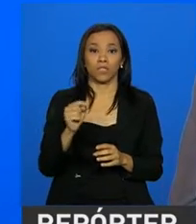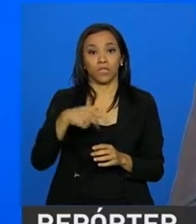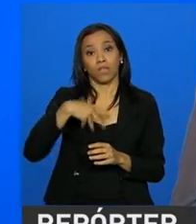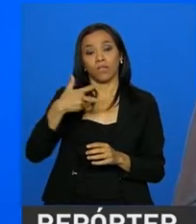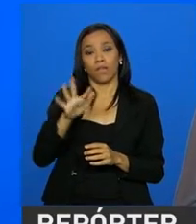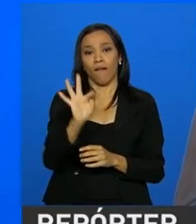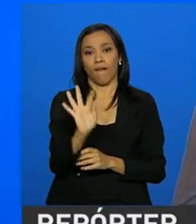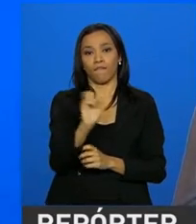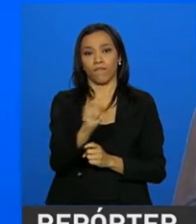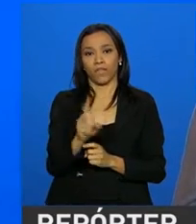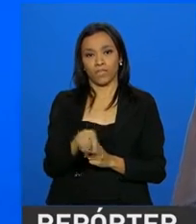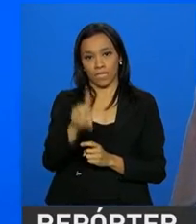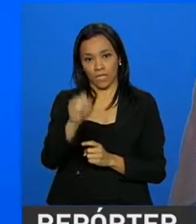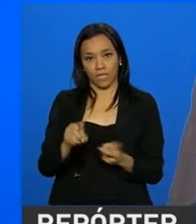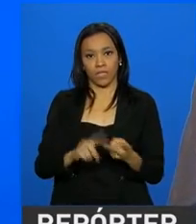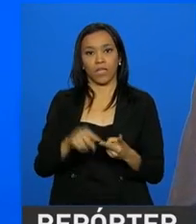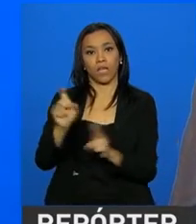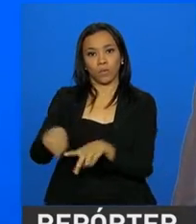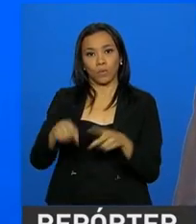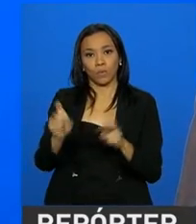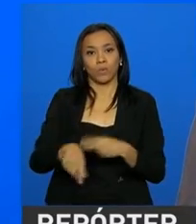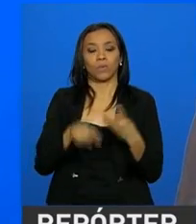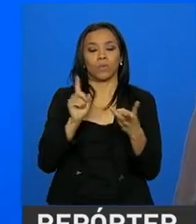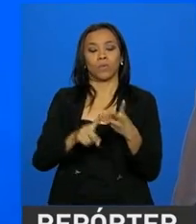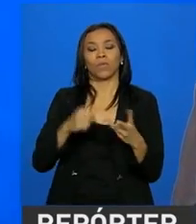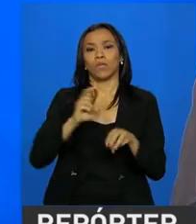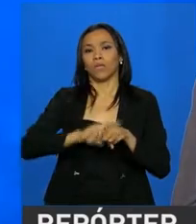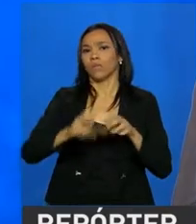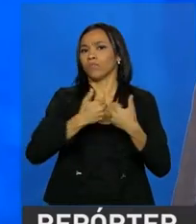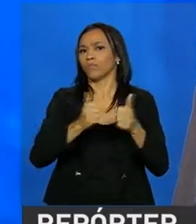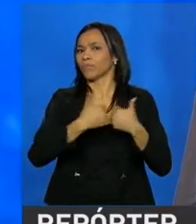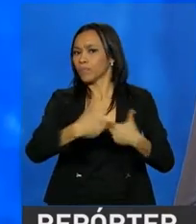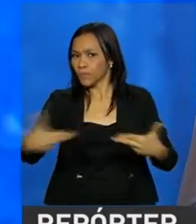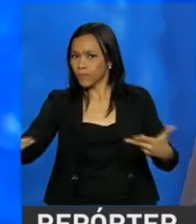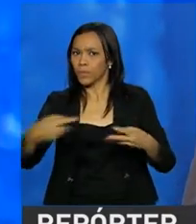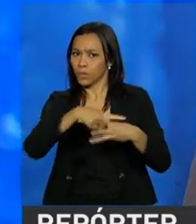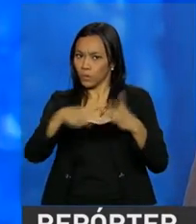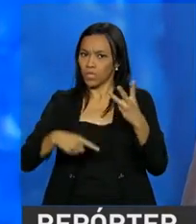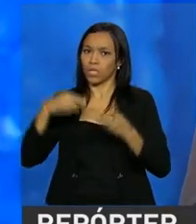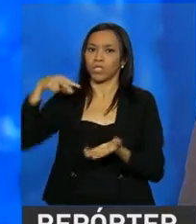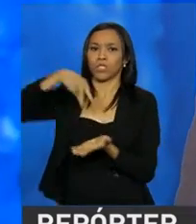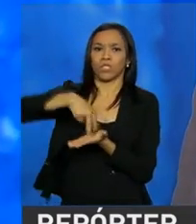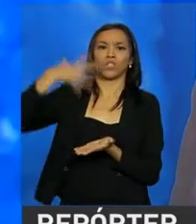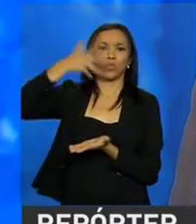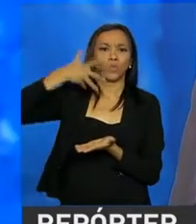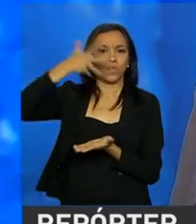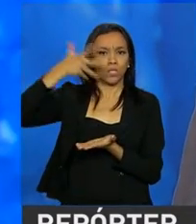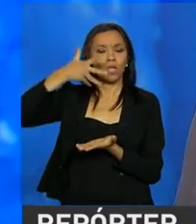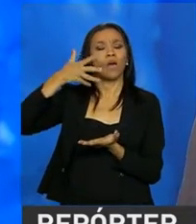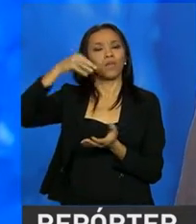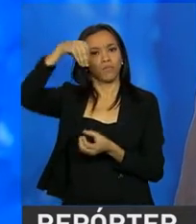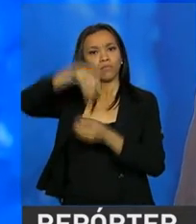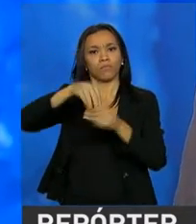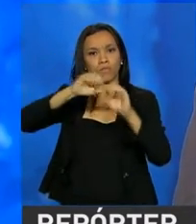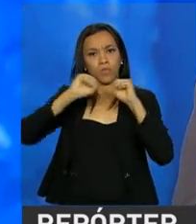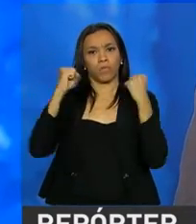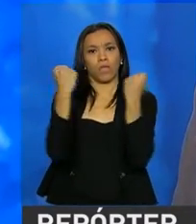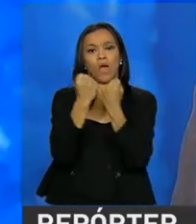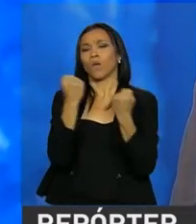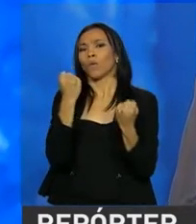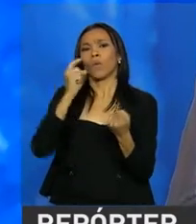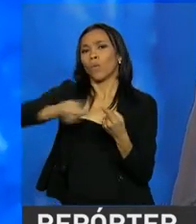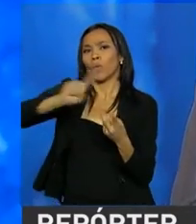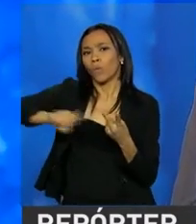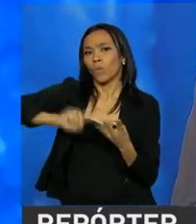da Agricultura e dos Transportes, Portos e Aviação Civil discursaram durante o seminário. Entre os acordos